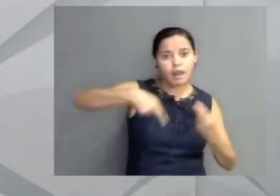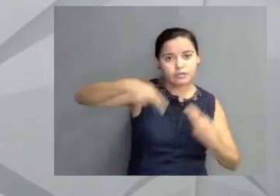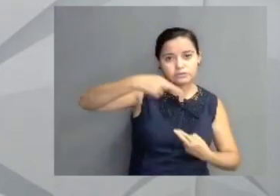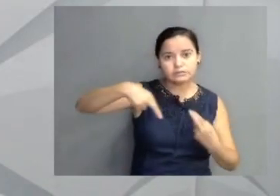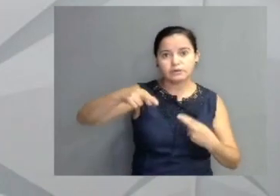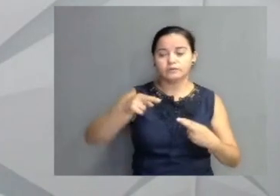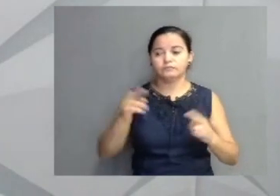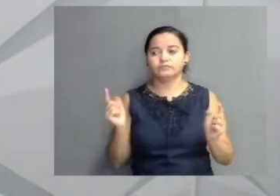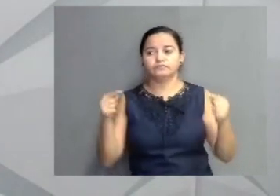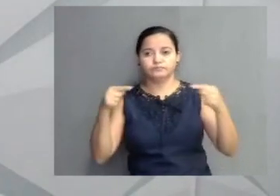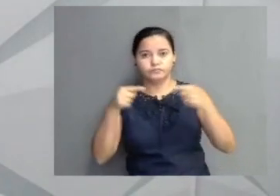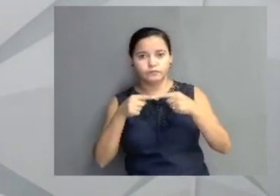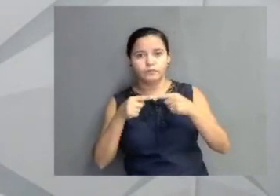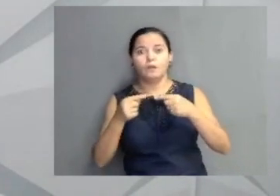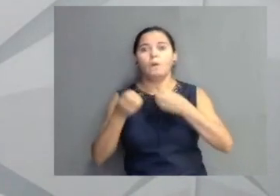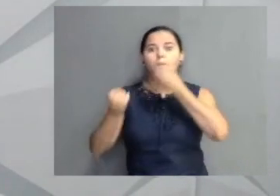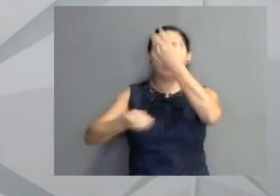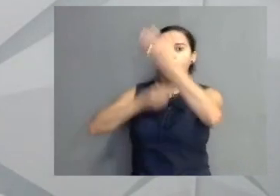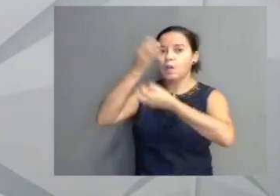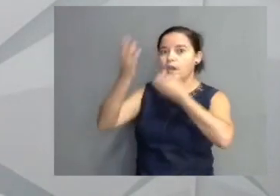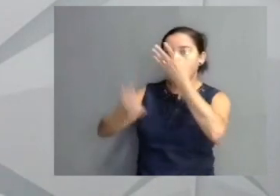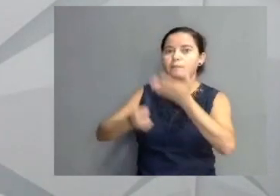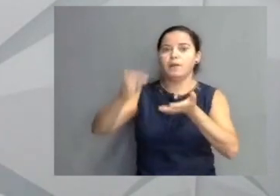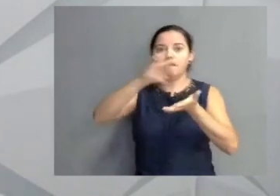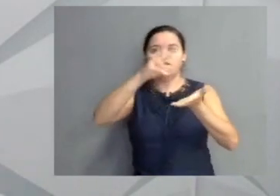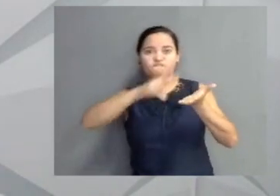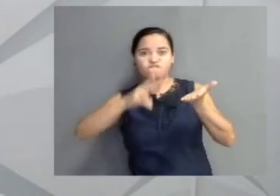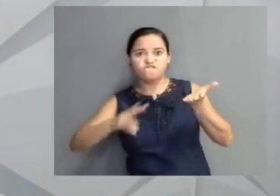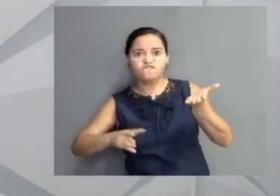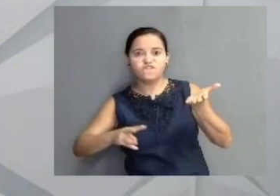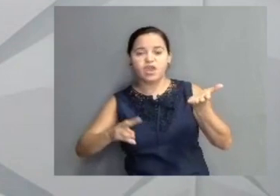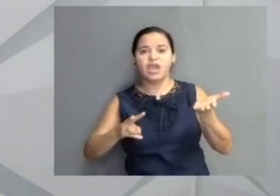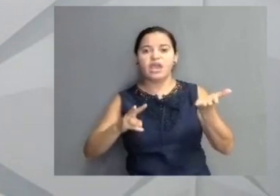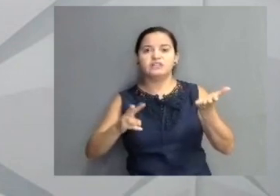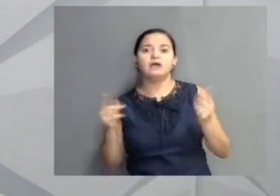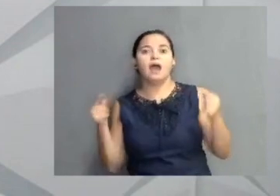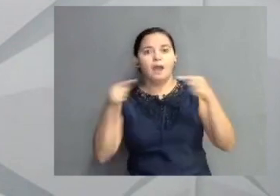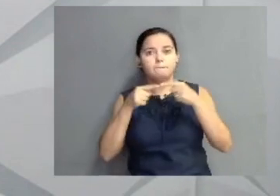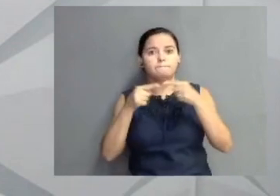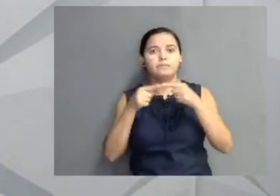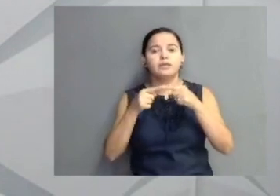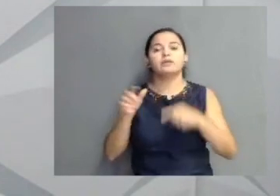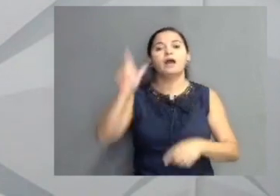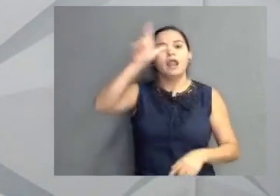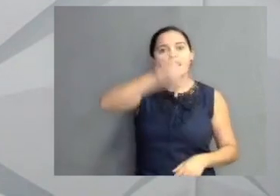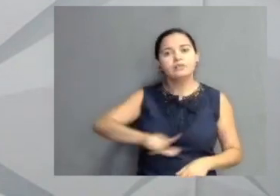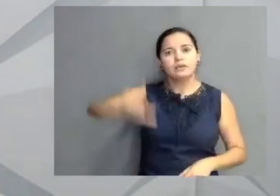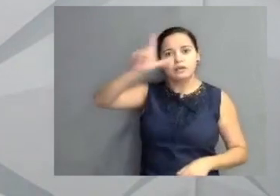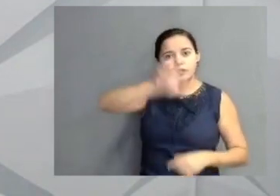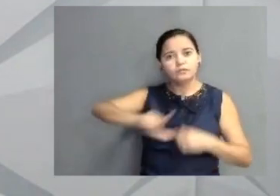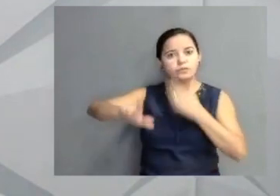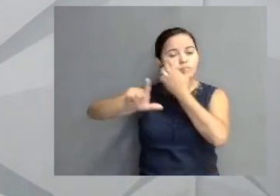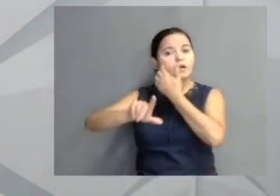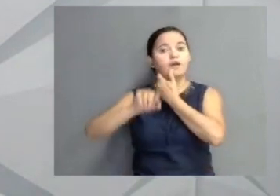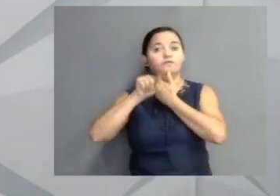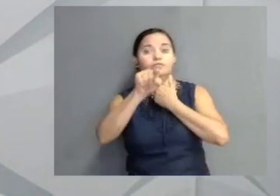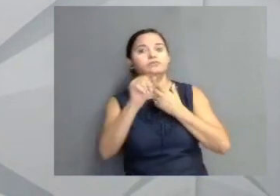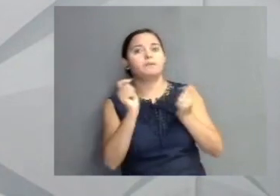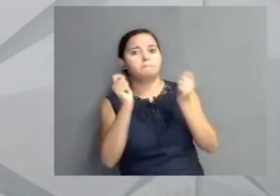Poemas, versos, né, são palavras do campo da literatura. Então você pode encontrar